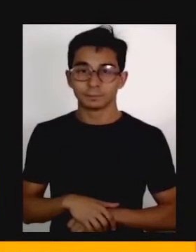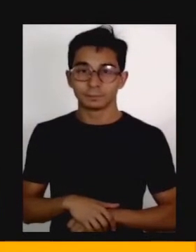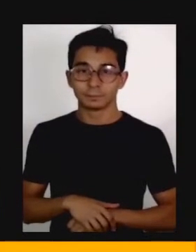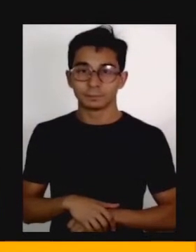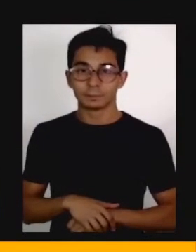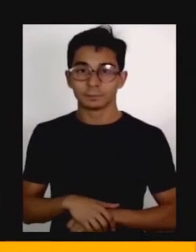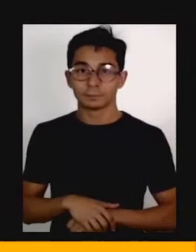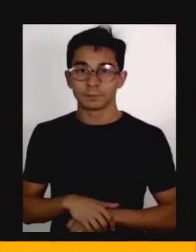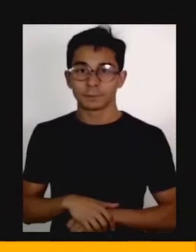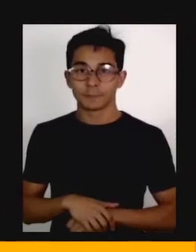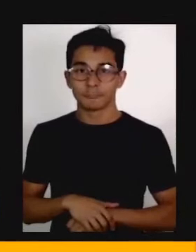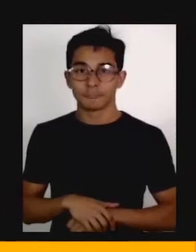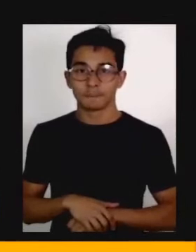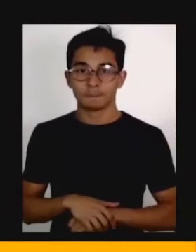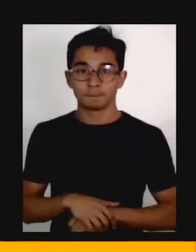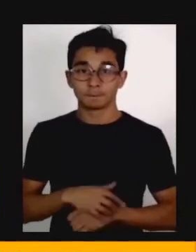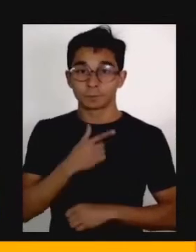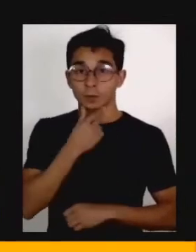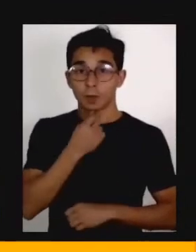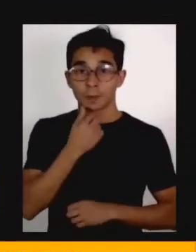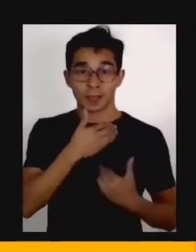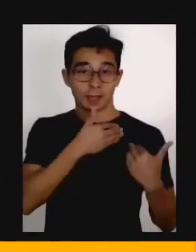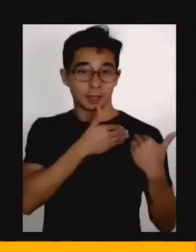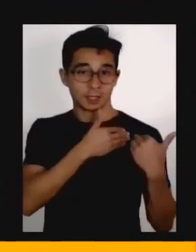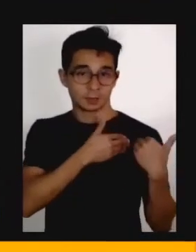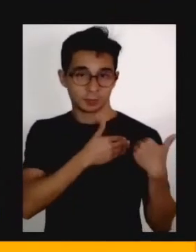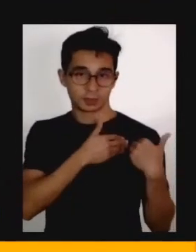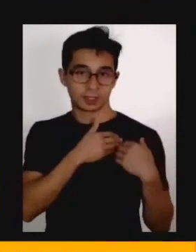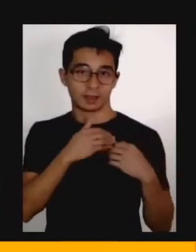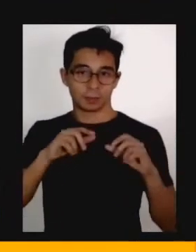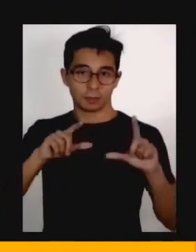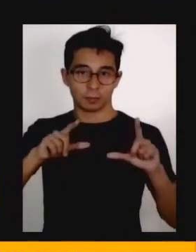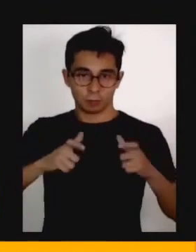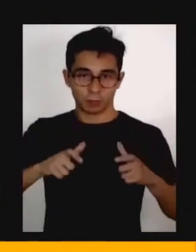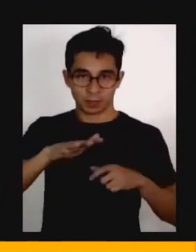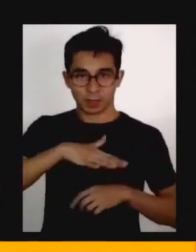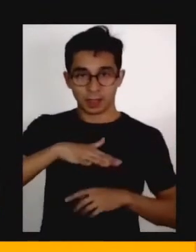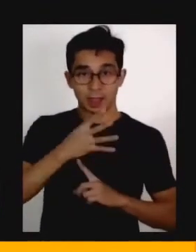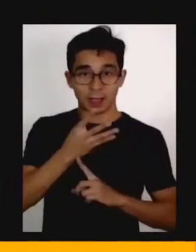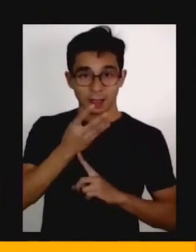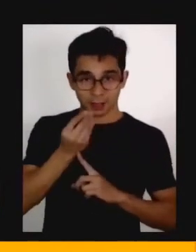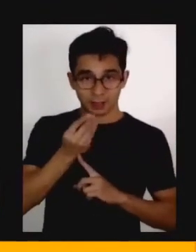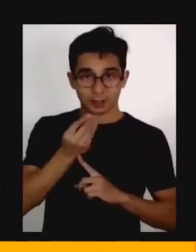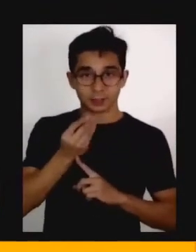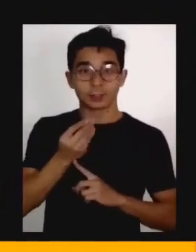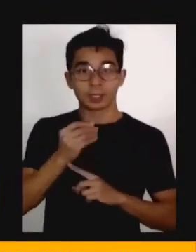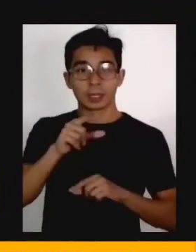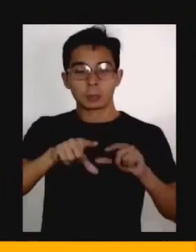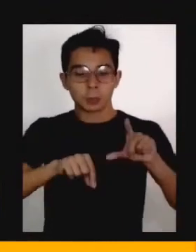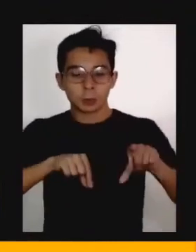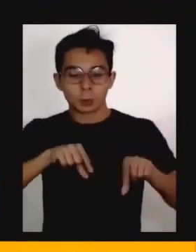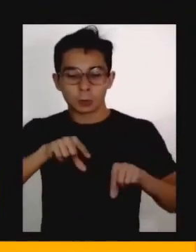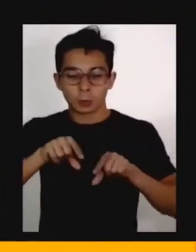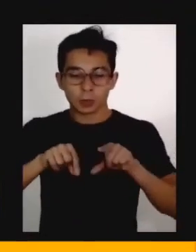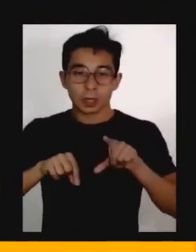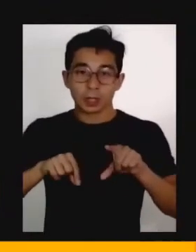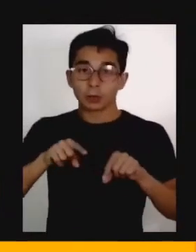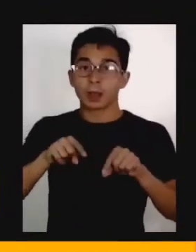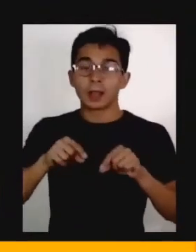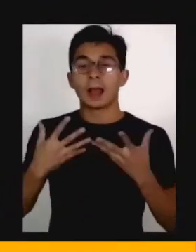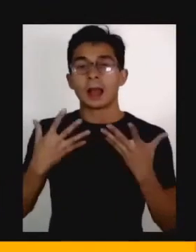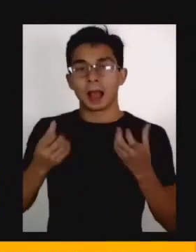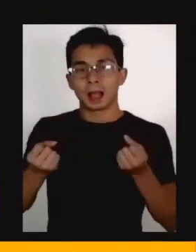pelo curador da galeria de arte ganharia um Galaxy Z Flip. E para ajudar